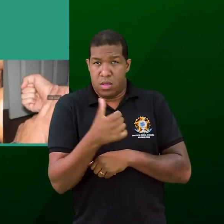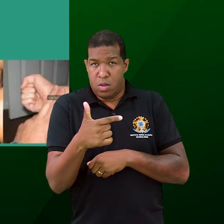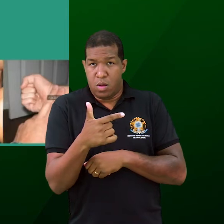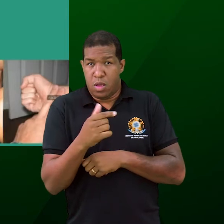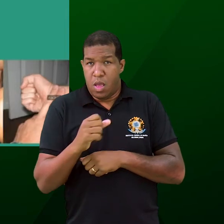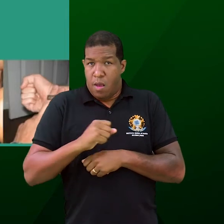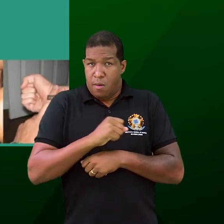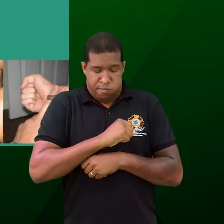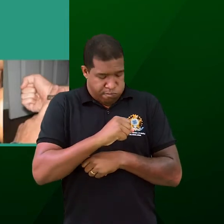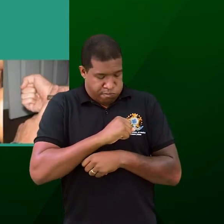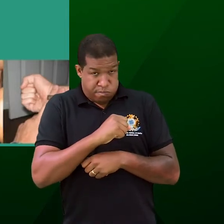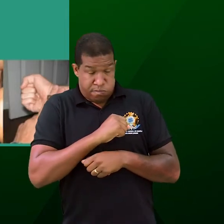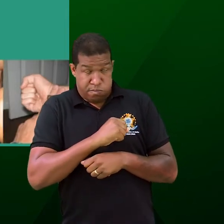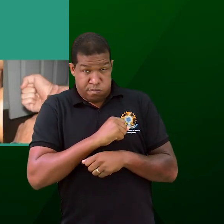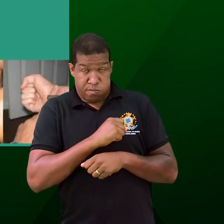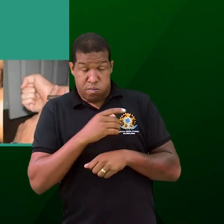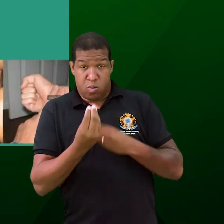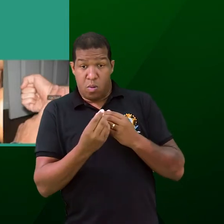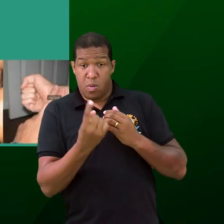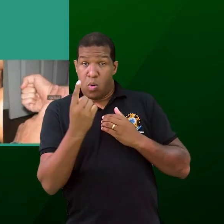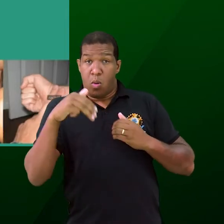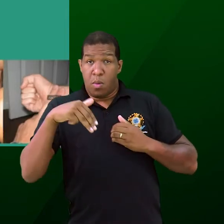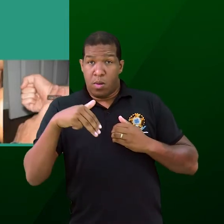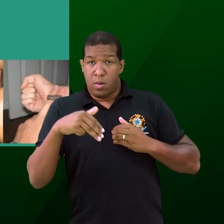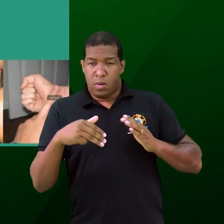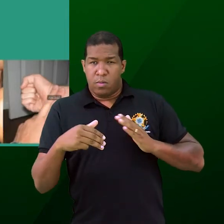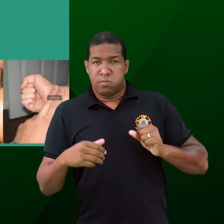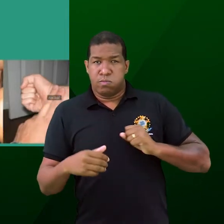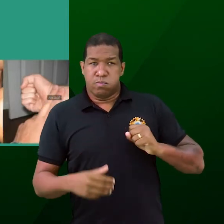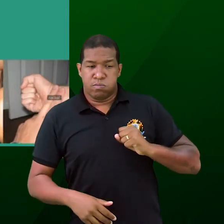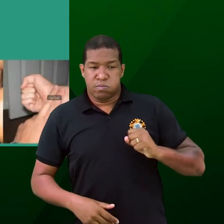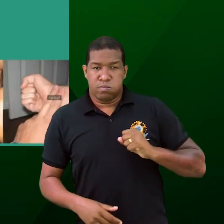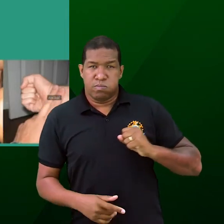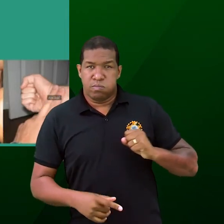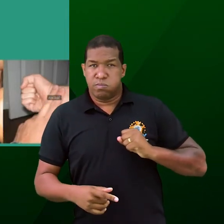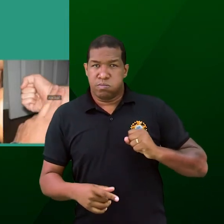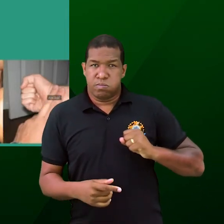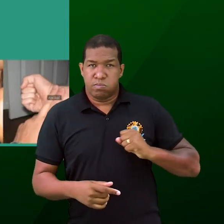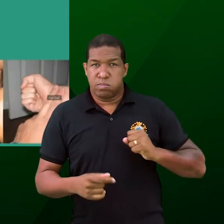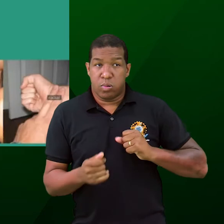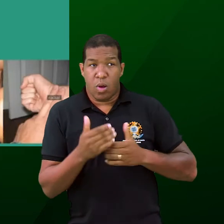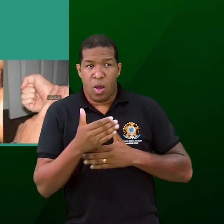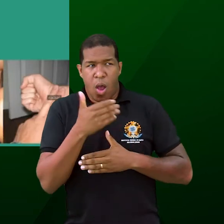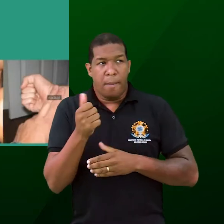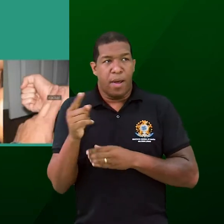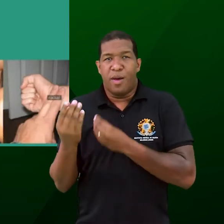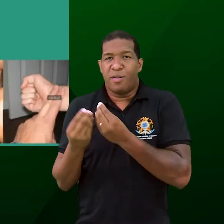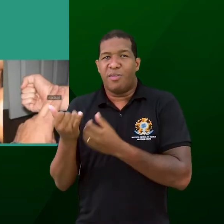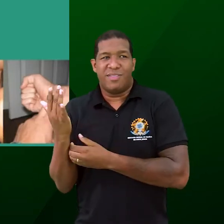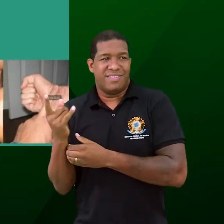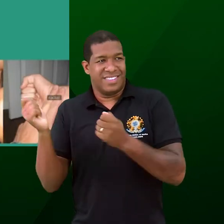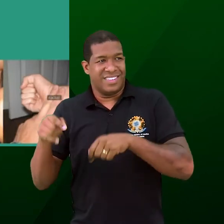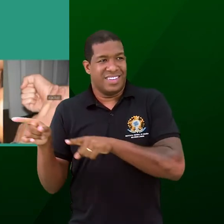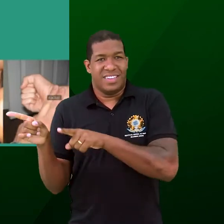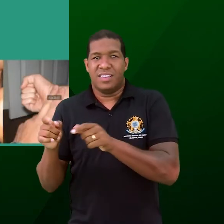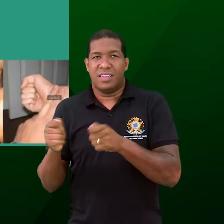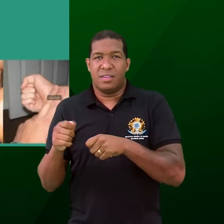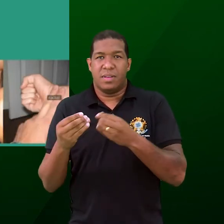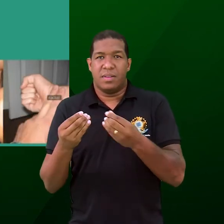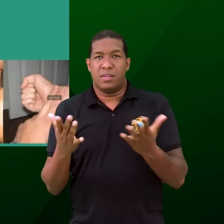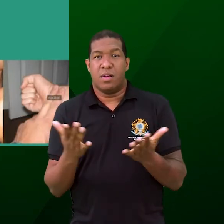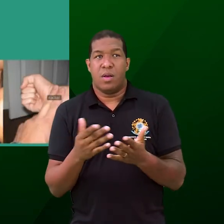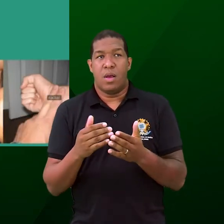esse controle de intensidade. Tá? É o primeiro ponto. E depois é o volume. A corrida,